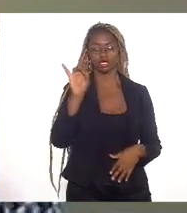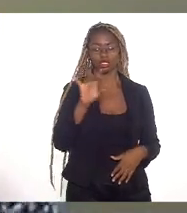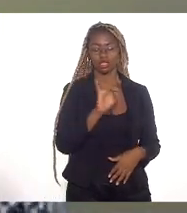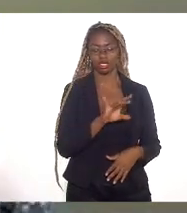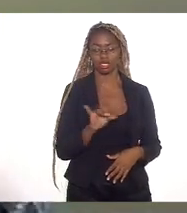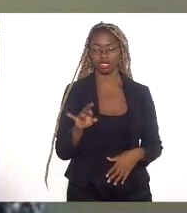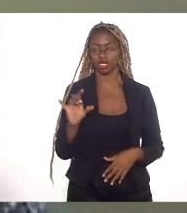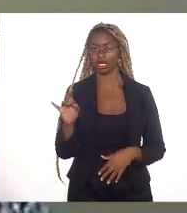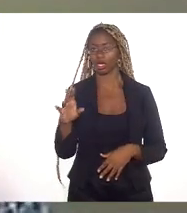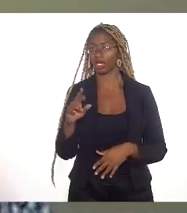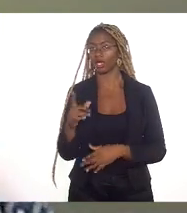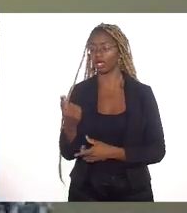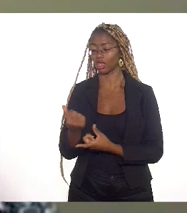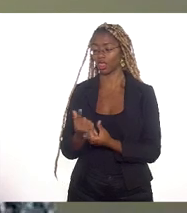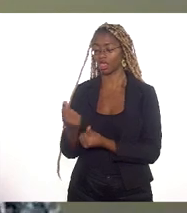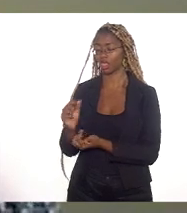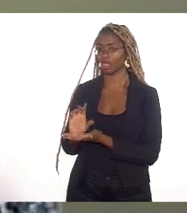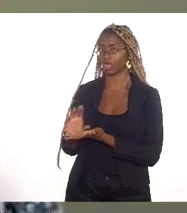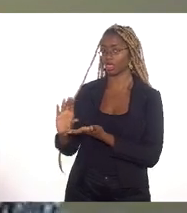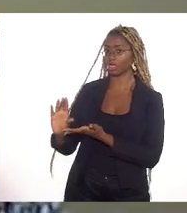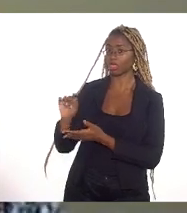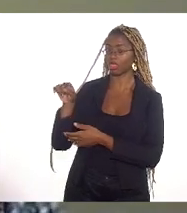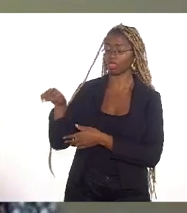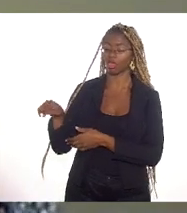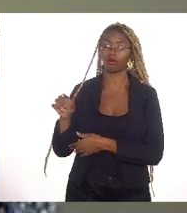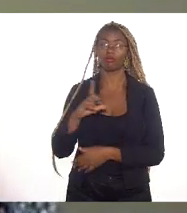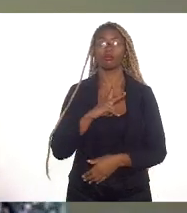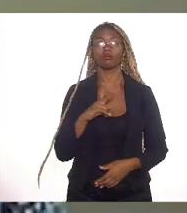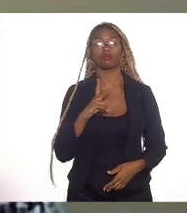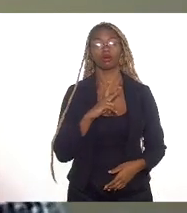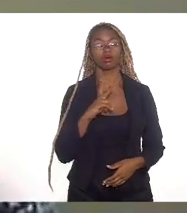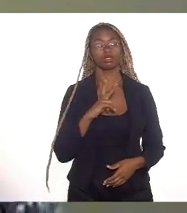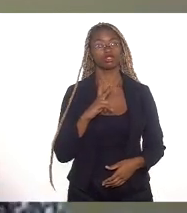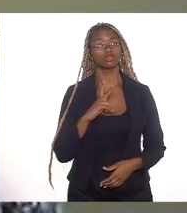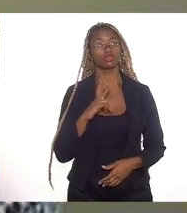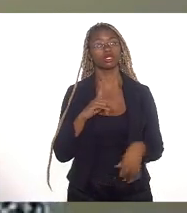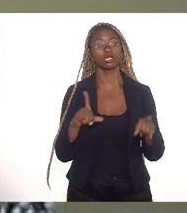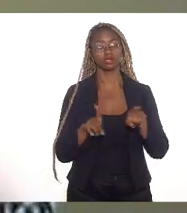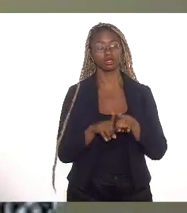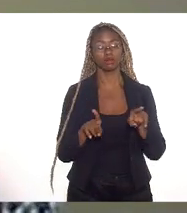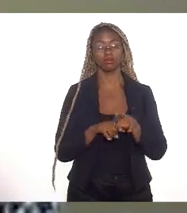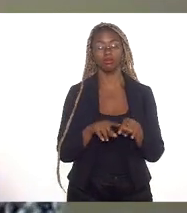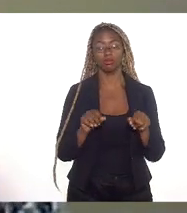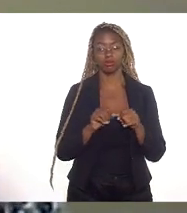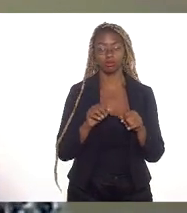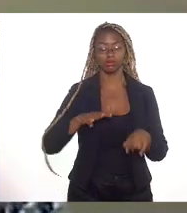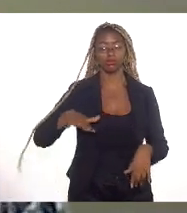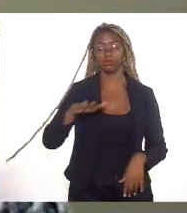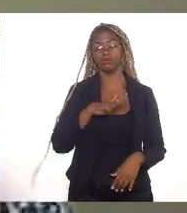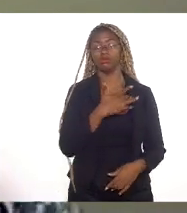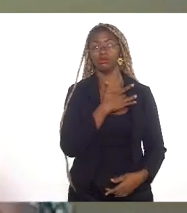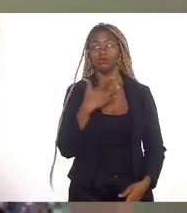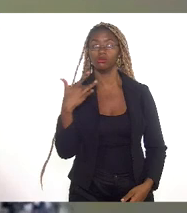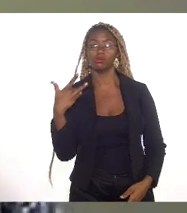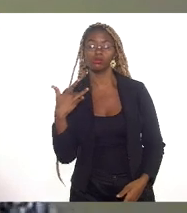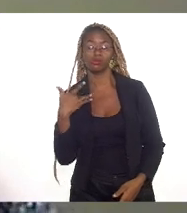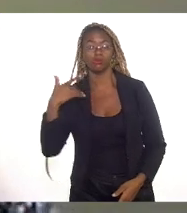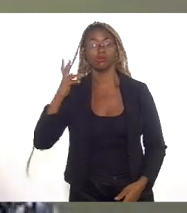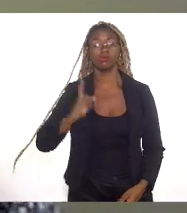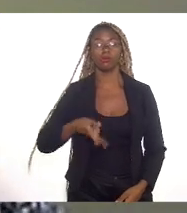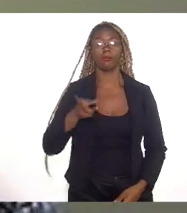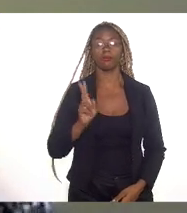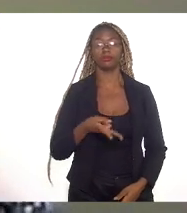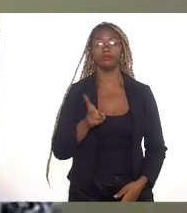de cada despesa, em particular das despesas executadas na área da saúde,